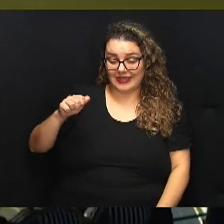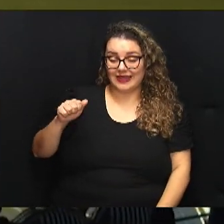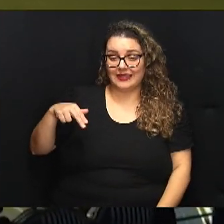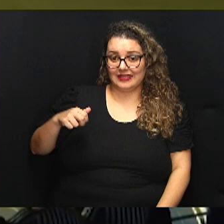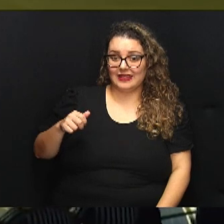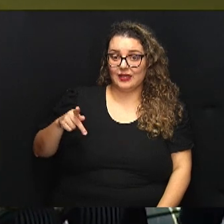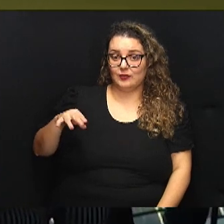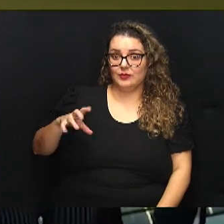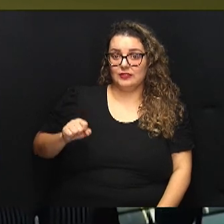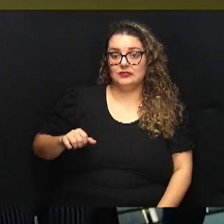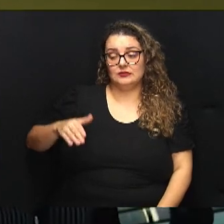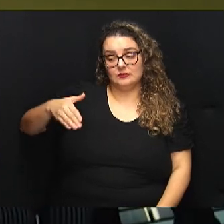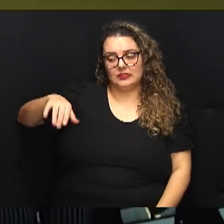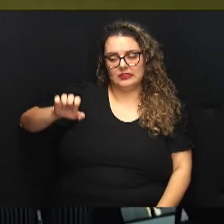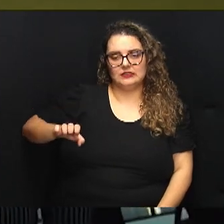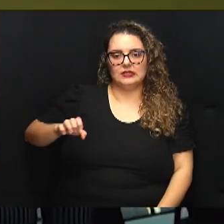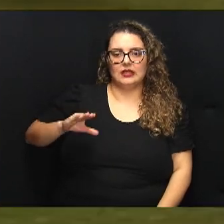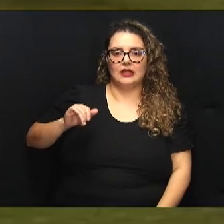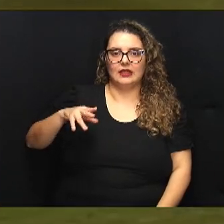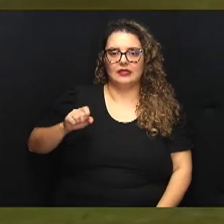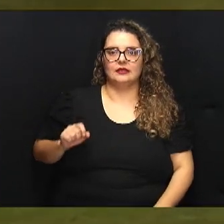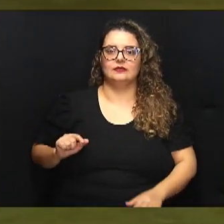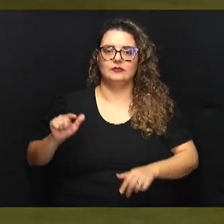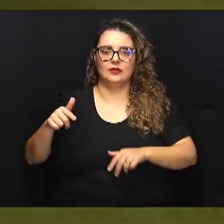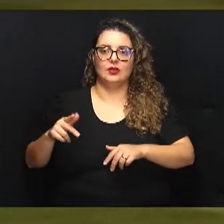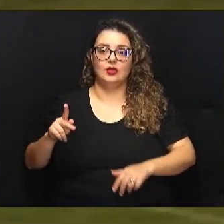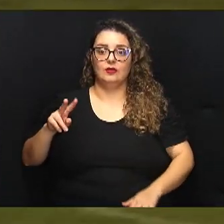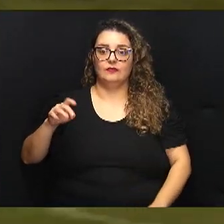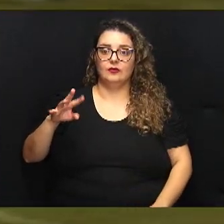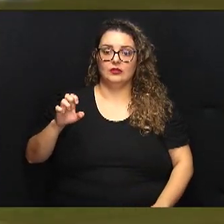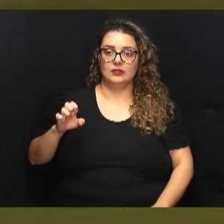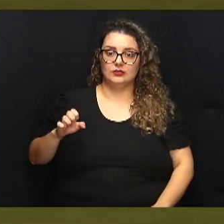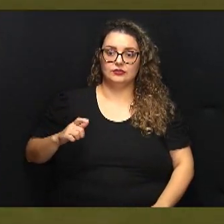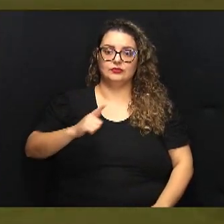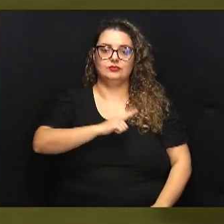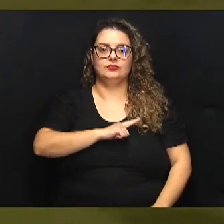esquerda, Kaique chutou e Cadi, volante bugrino,